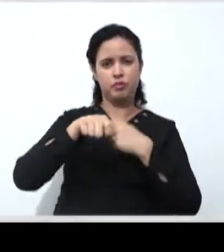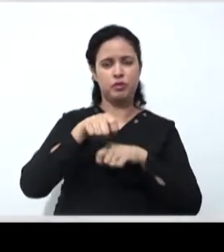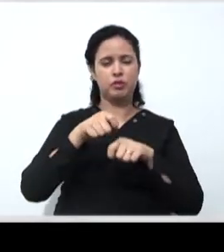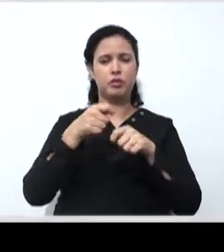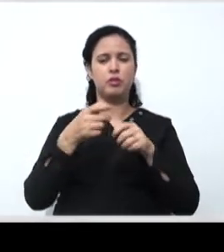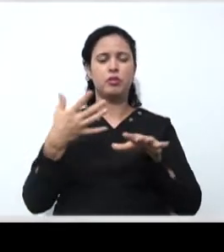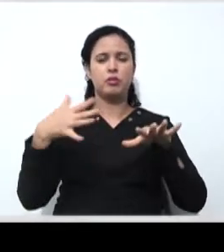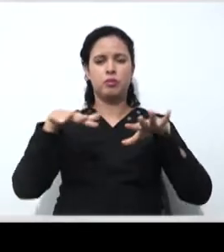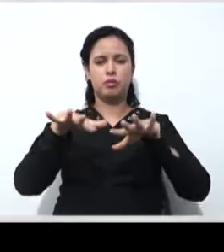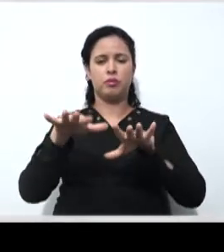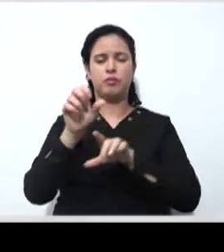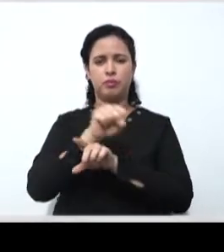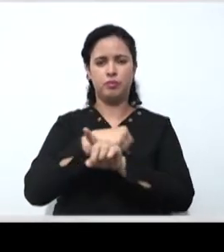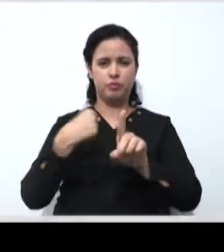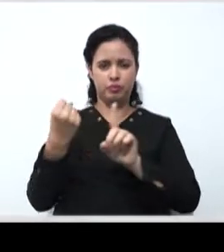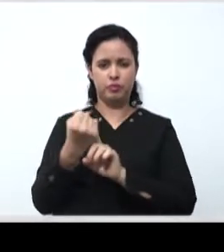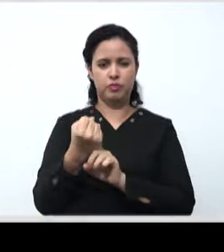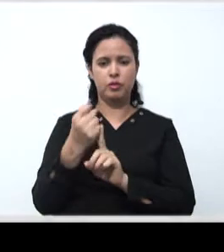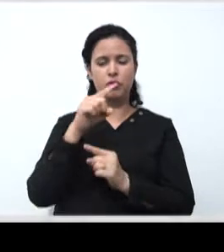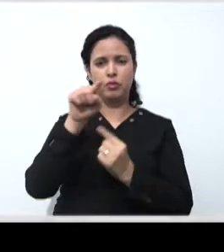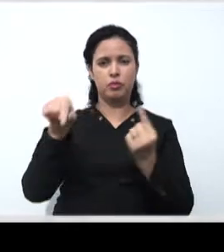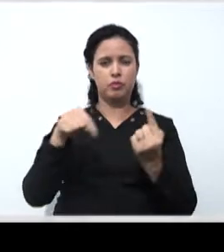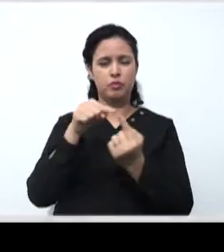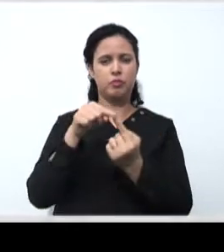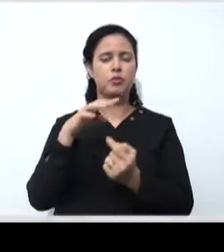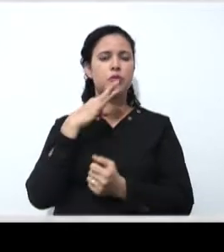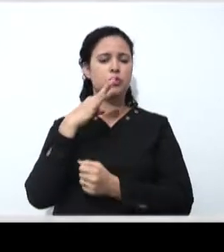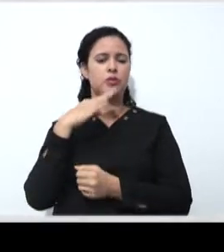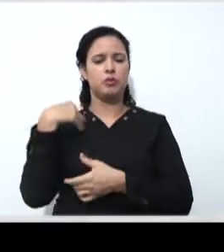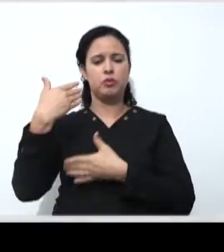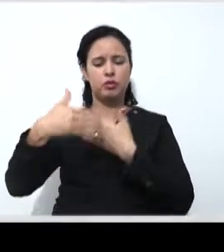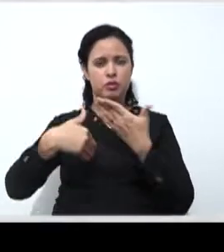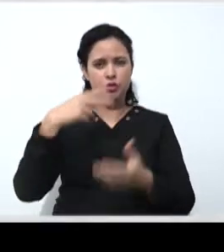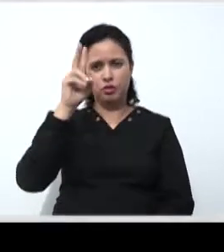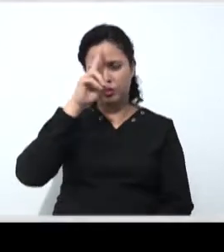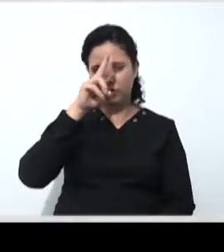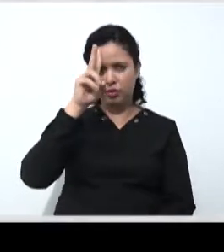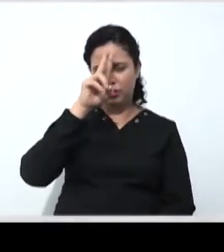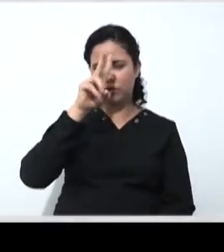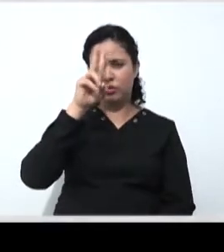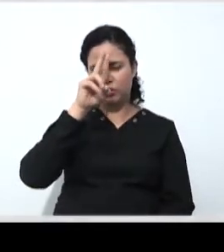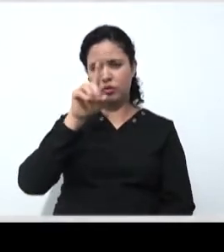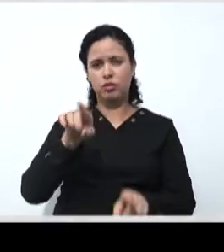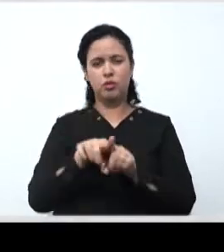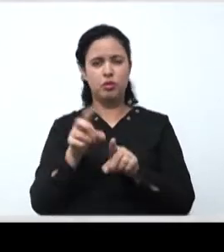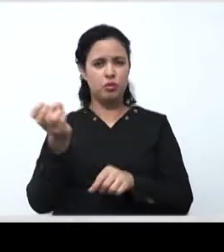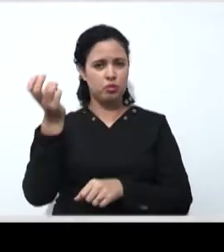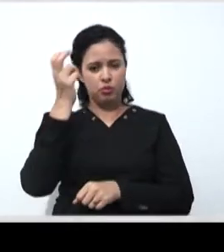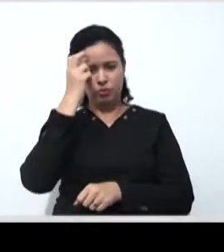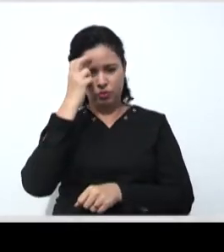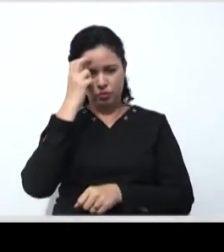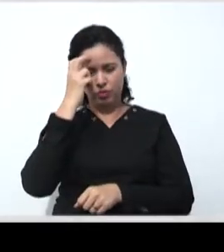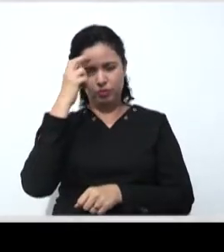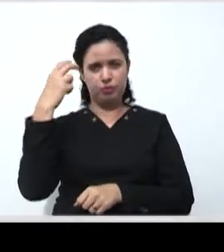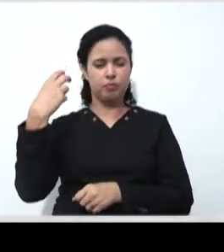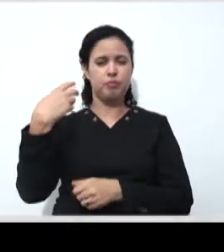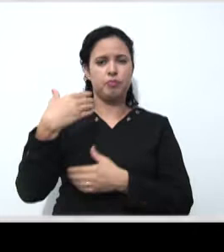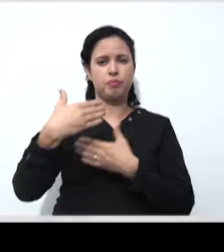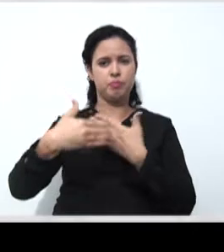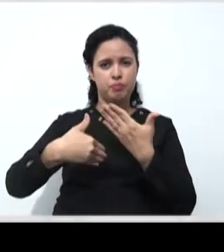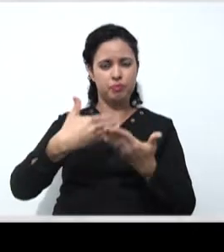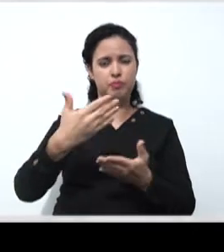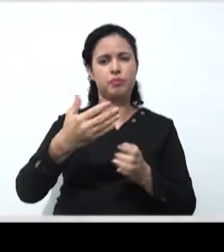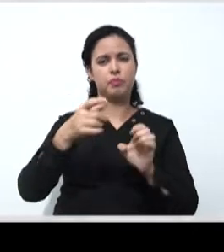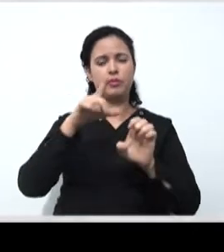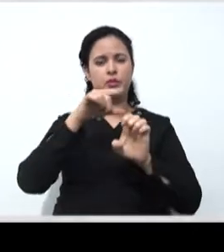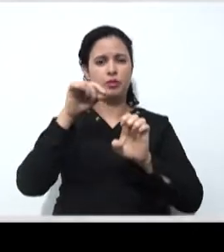então, da disciplina, conhecer a evolução histórica, conceituar o que é essa cultura empreendedora, o empreendedorismo coletivo